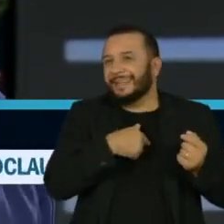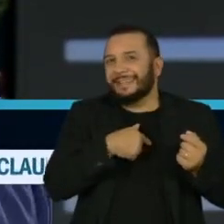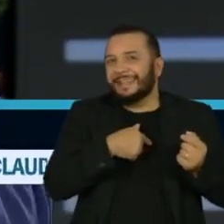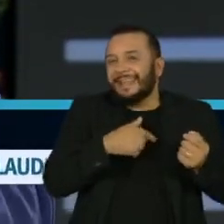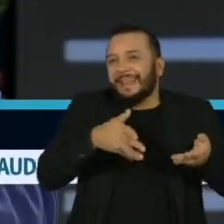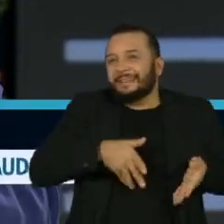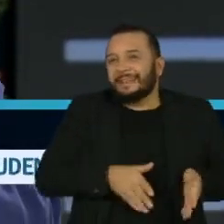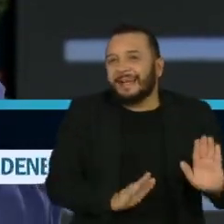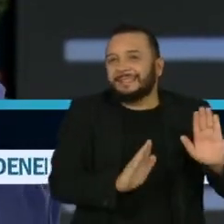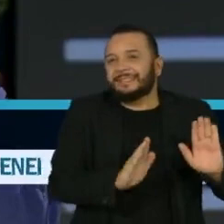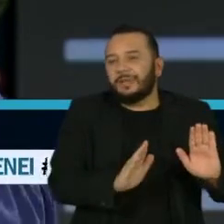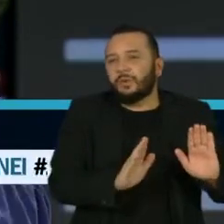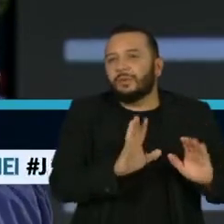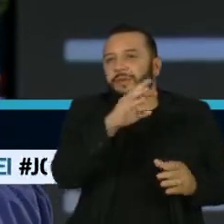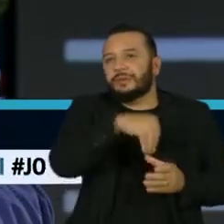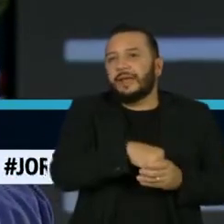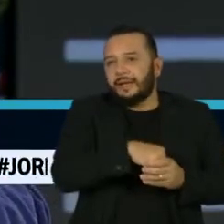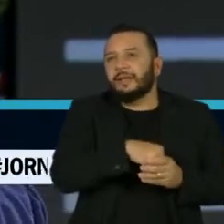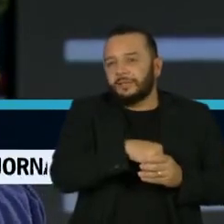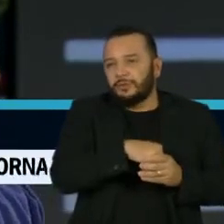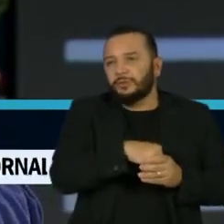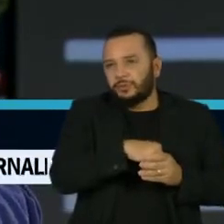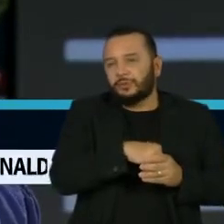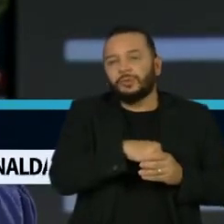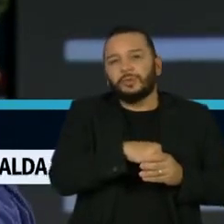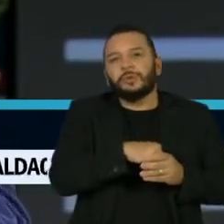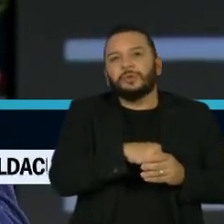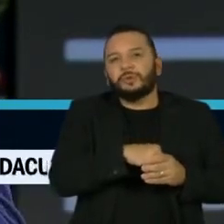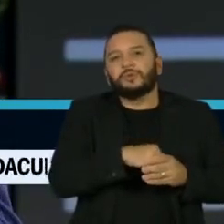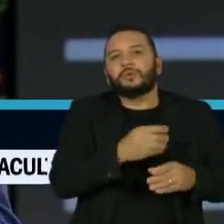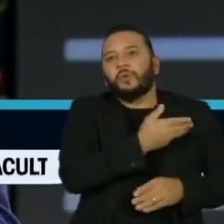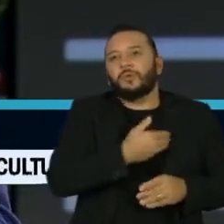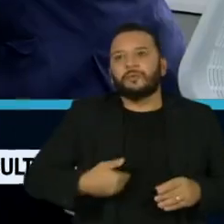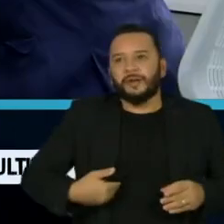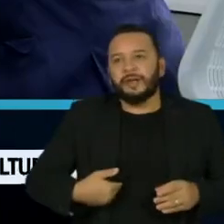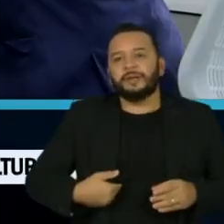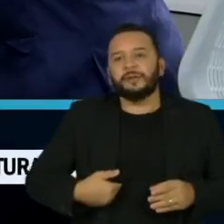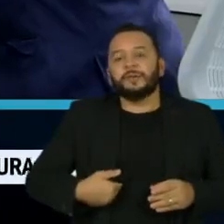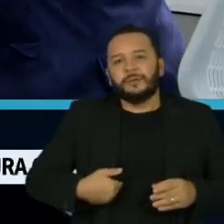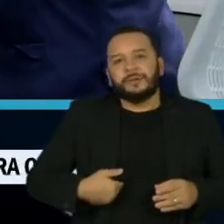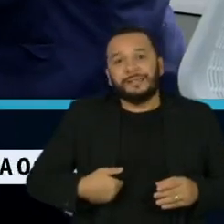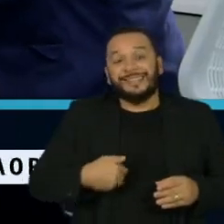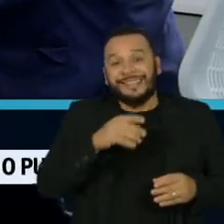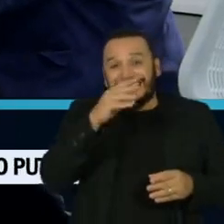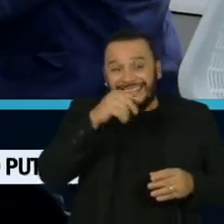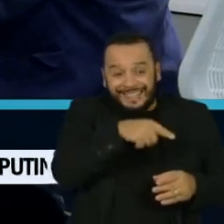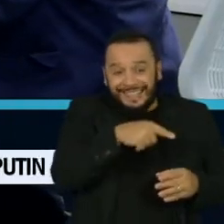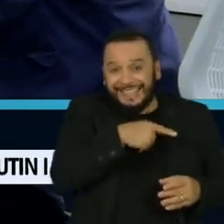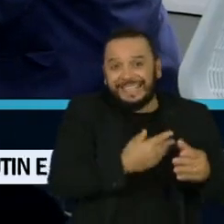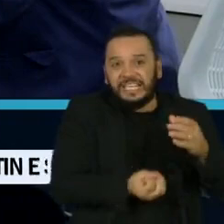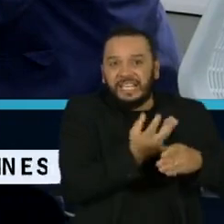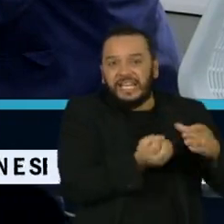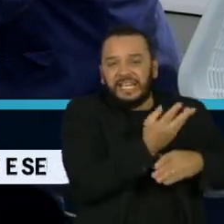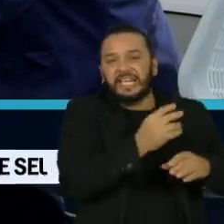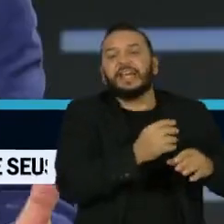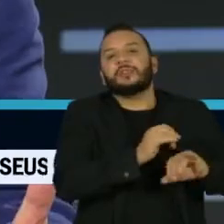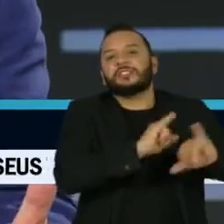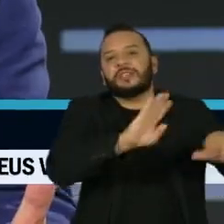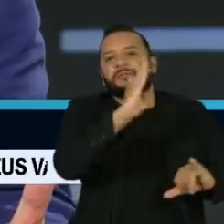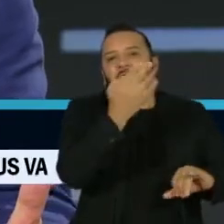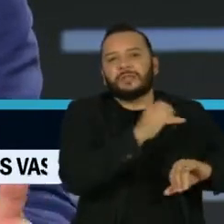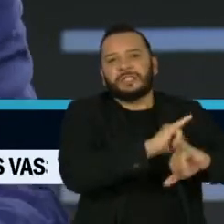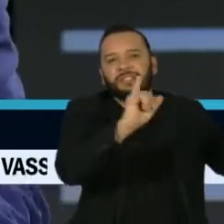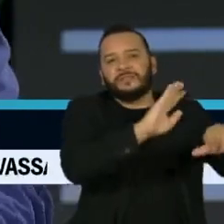de um instituto que fabricava fake news, que se chama KGB. 15% do orçamento da KGB é